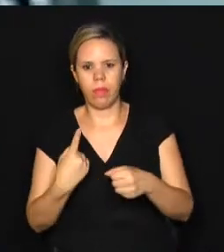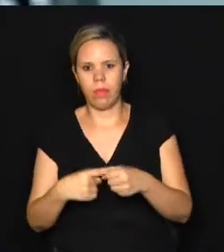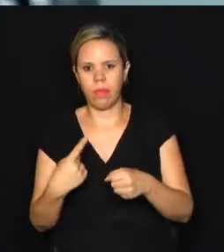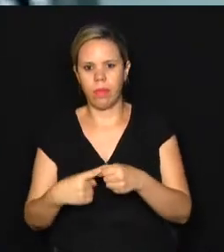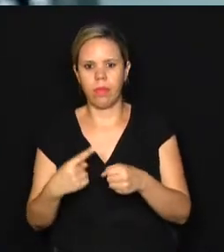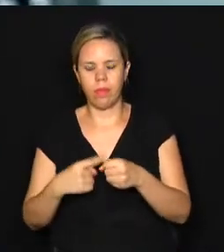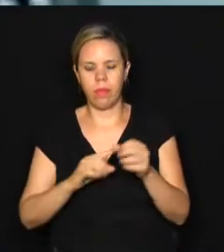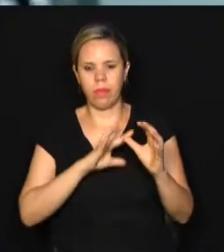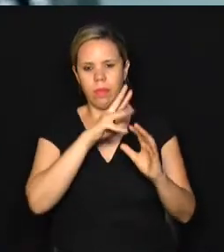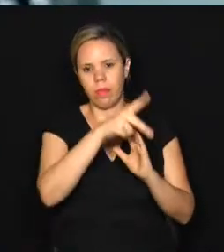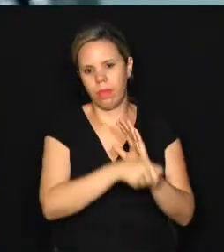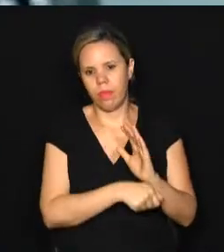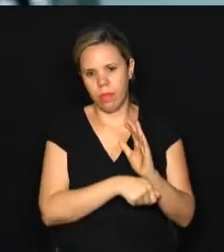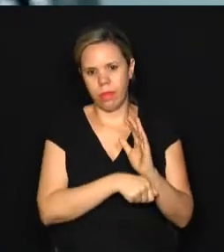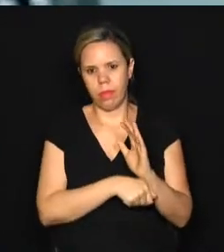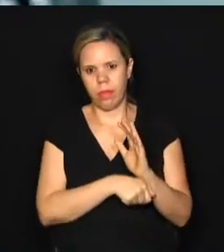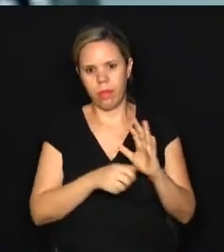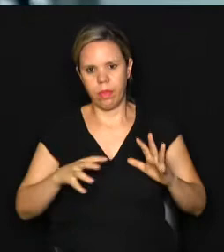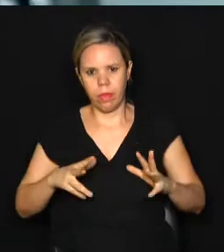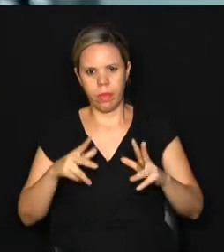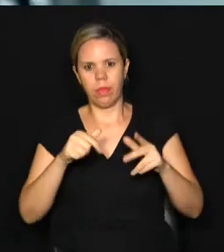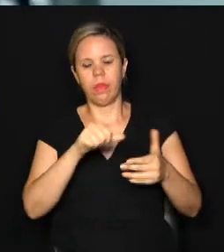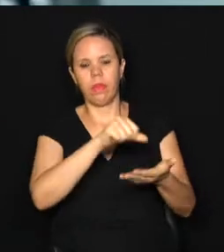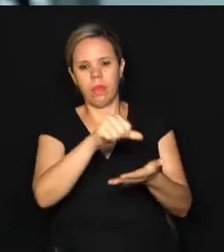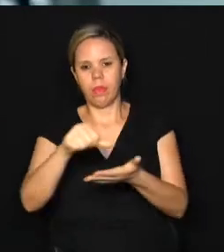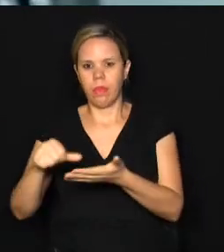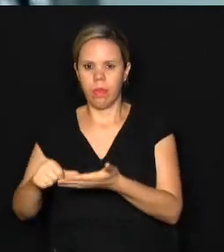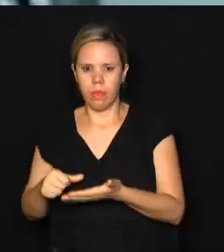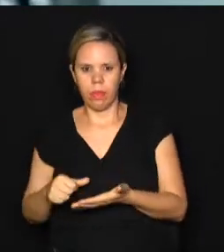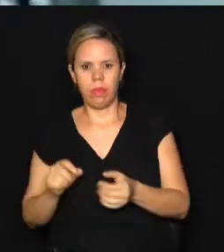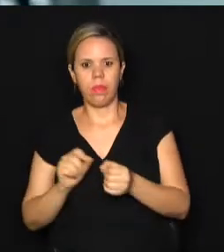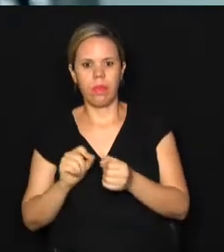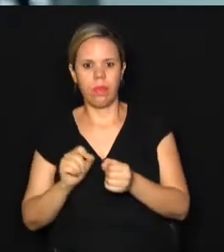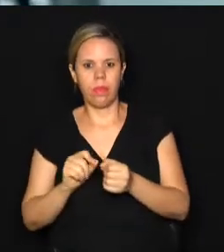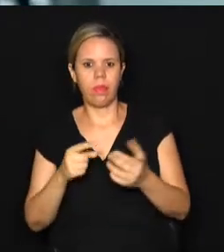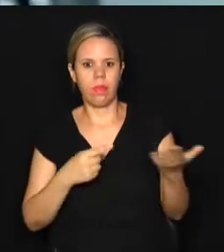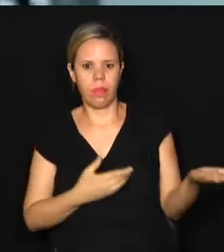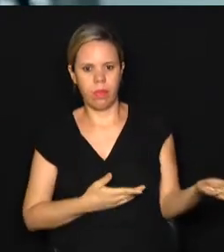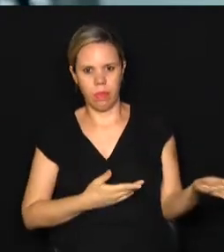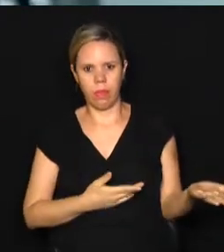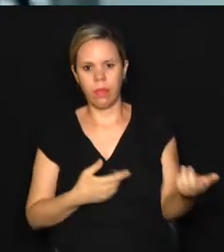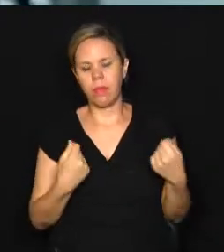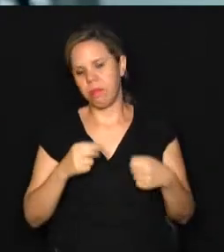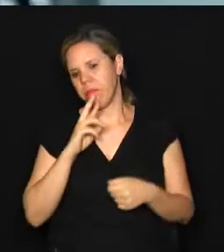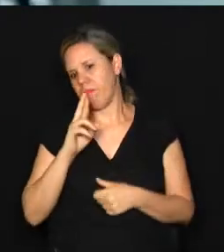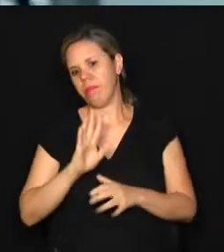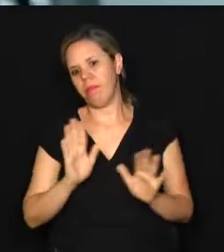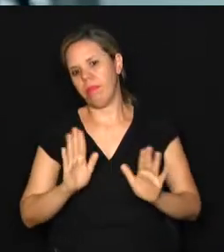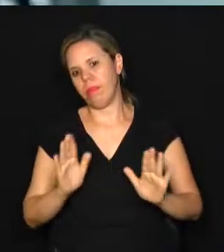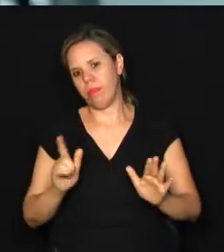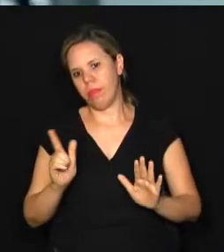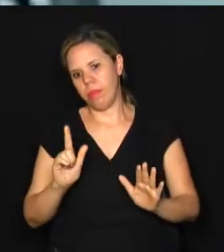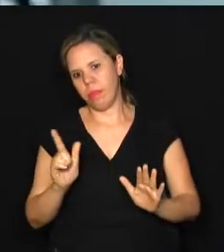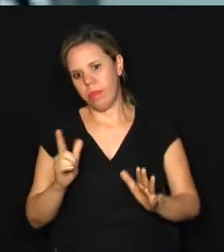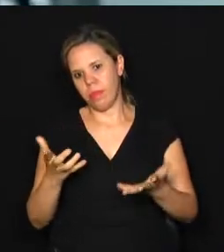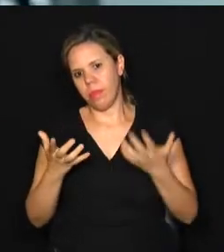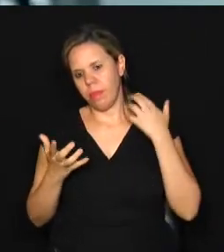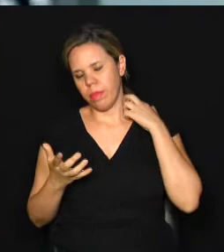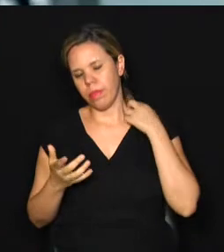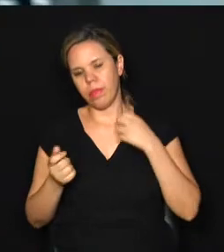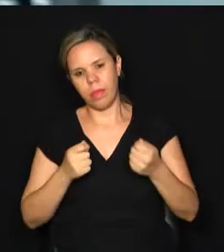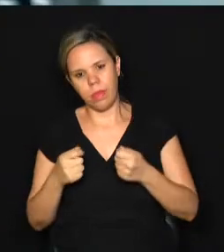que todos esses setores imobiliários estavam fazendo lá? Não preciso responder, né? É óbvio, eles querem nos